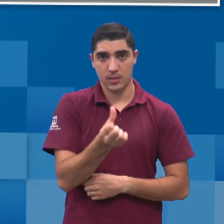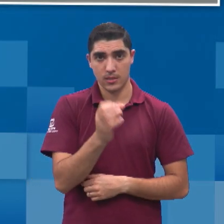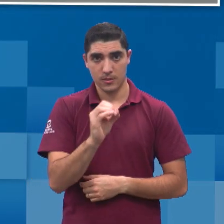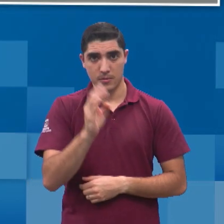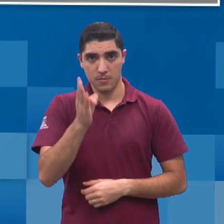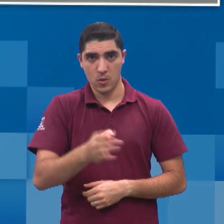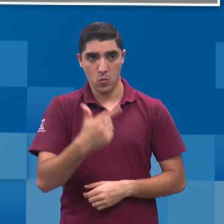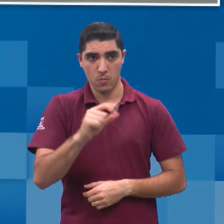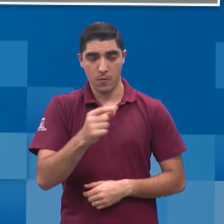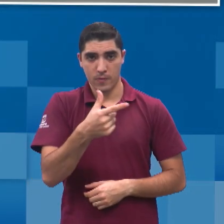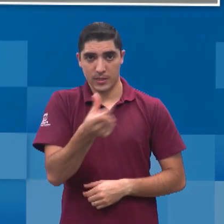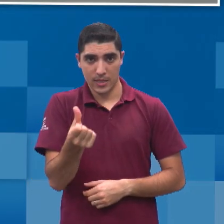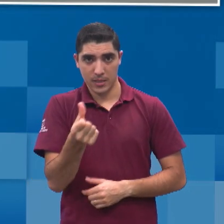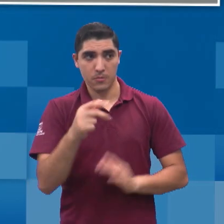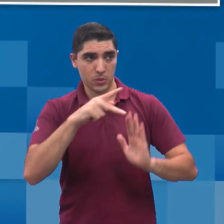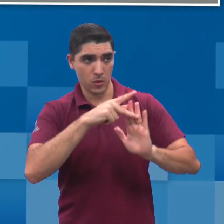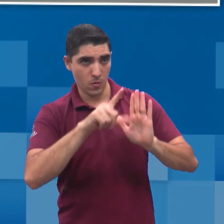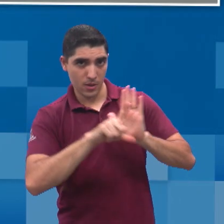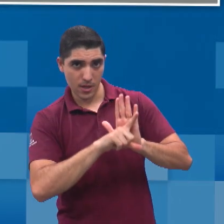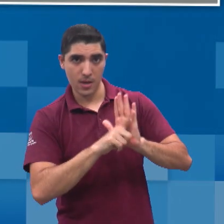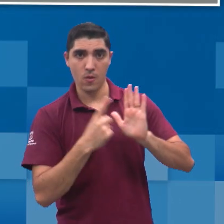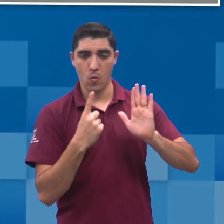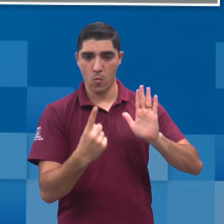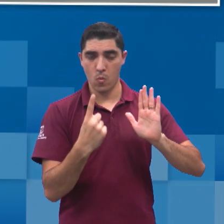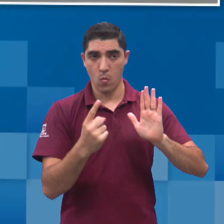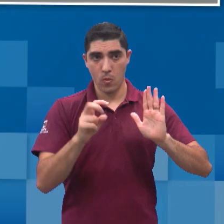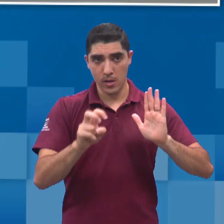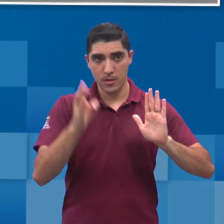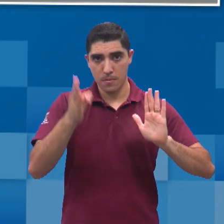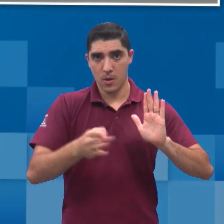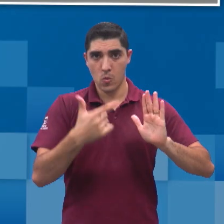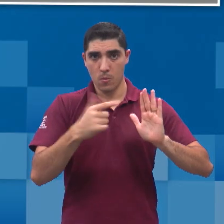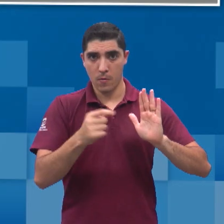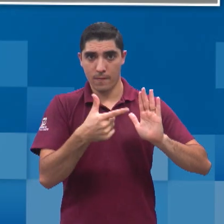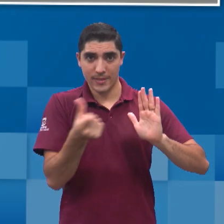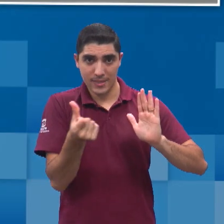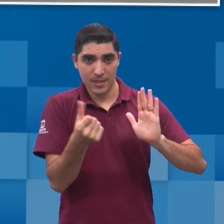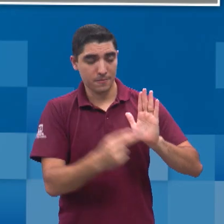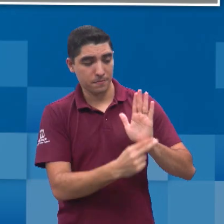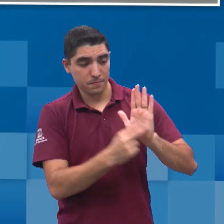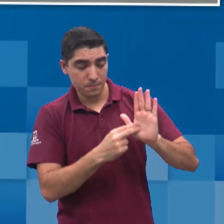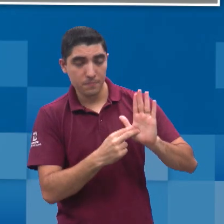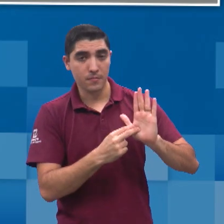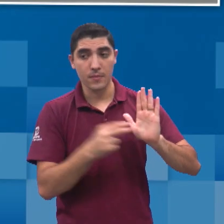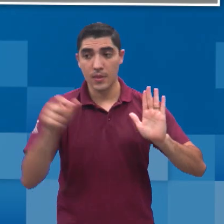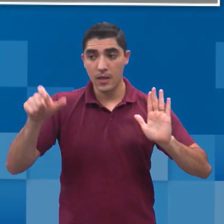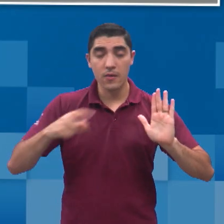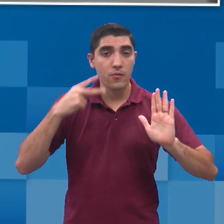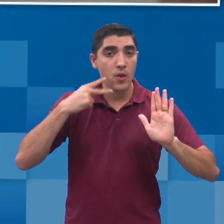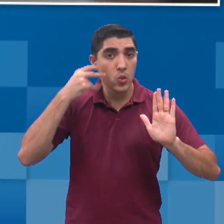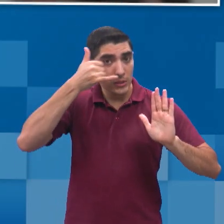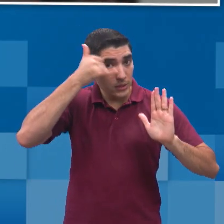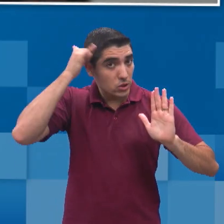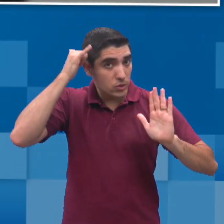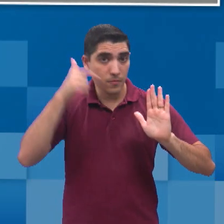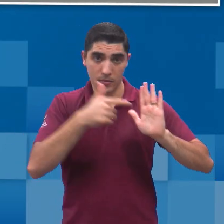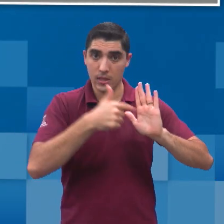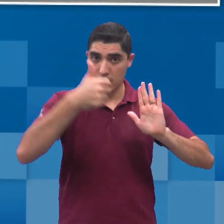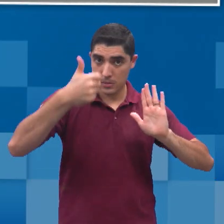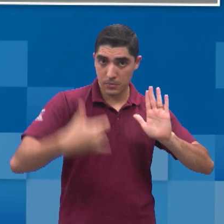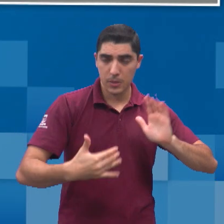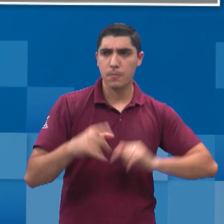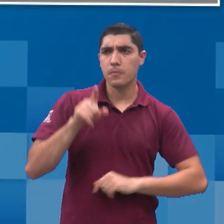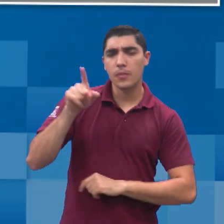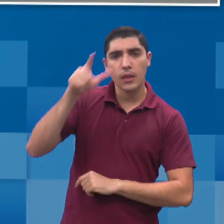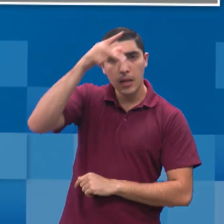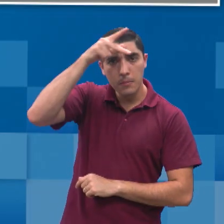3360/2026, projeto de lei número 115/2026, autoria do vereador Sidney Campos, autoriza o Poder